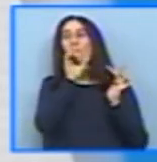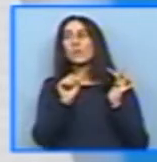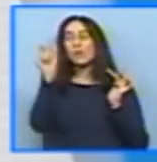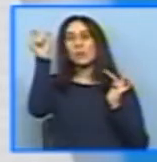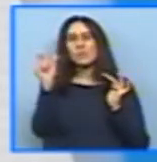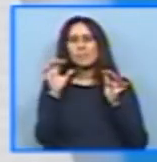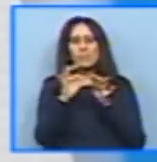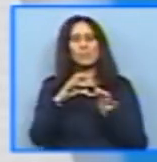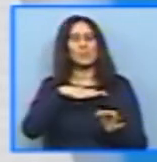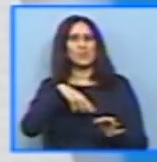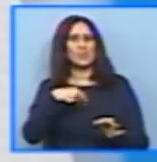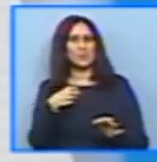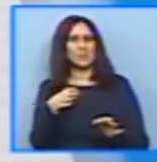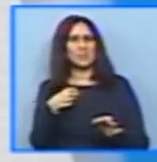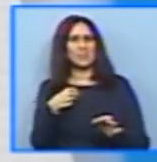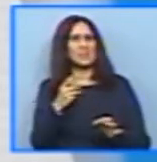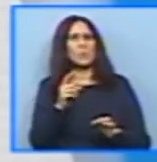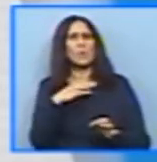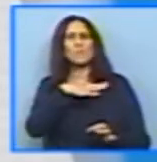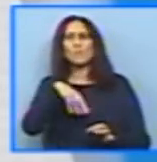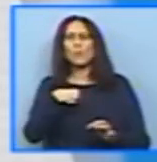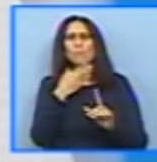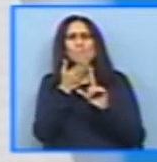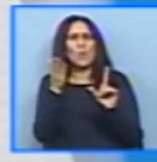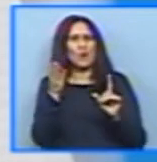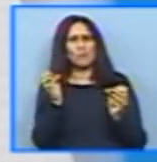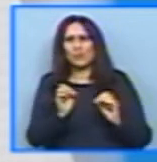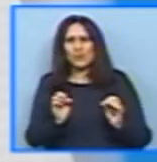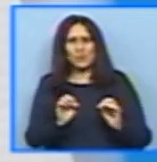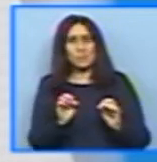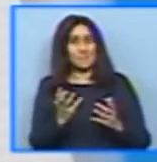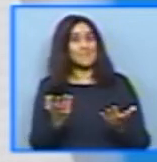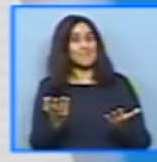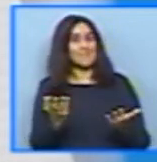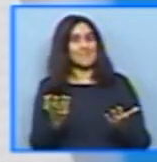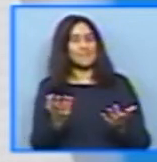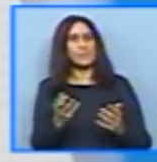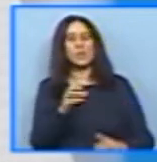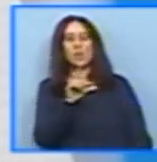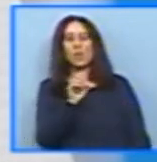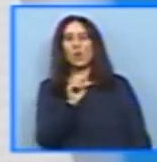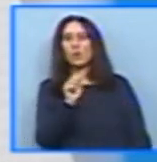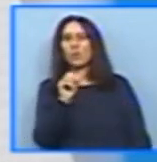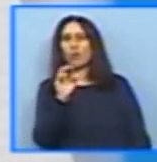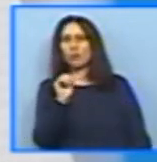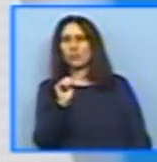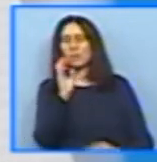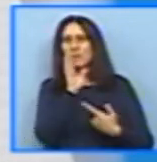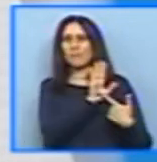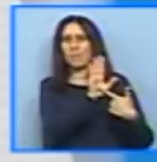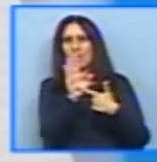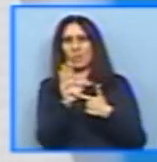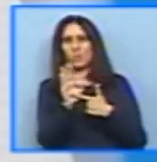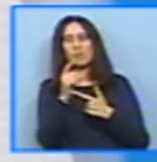mundo. Não é fora do mundo. O Logos é Logos revelado quando entra